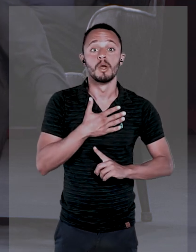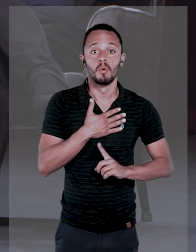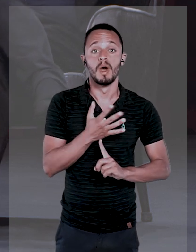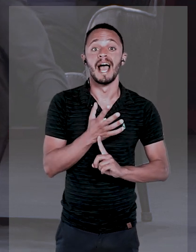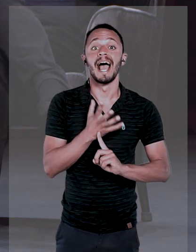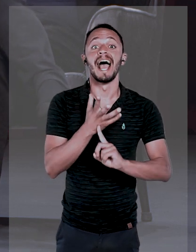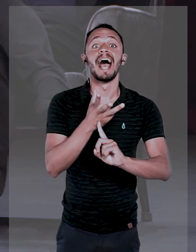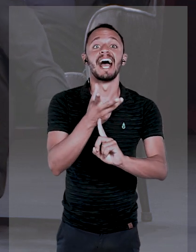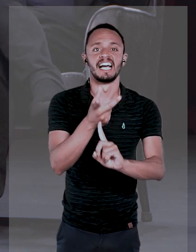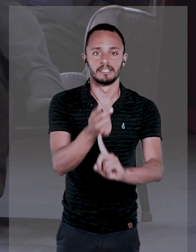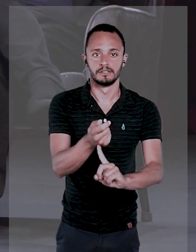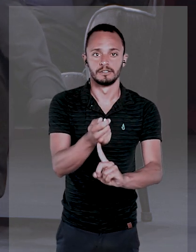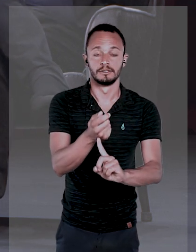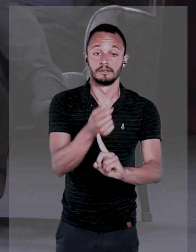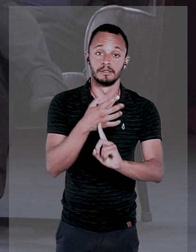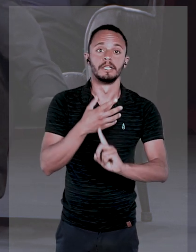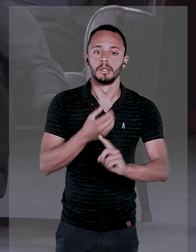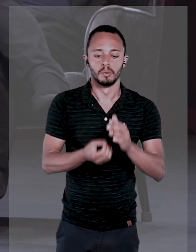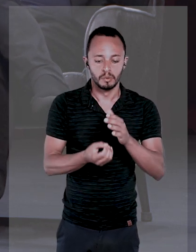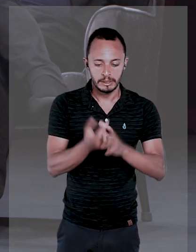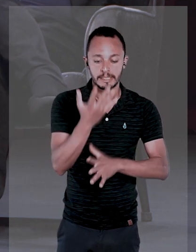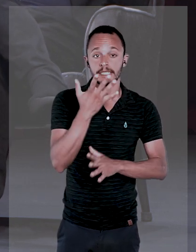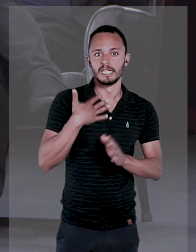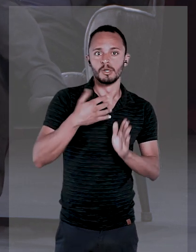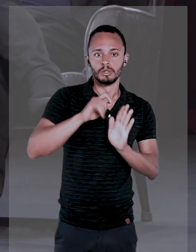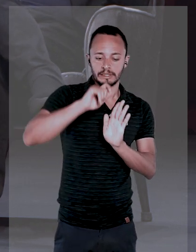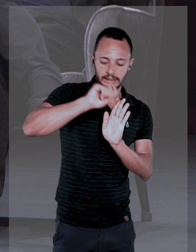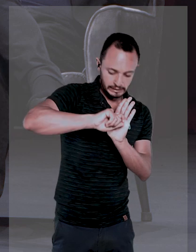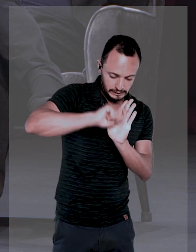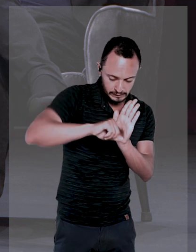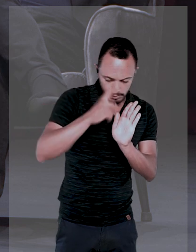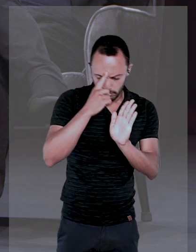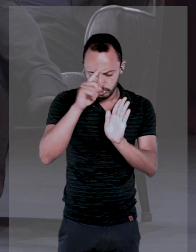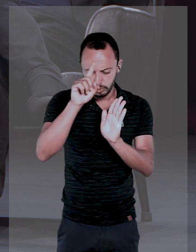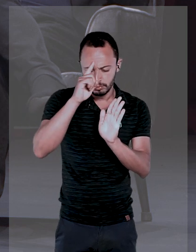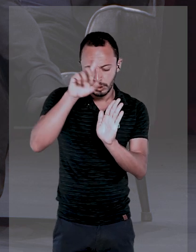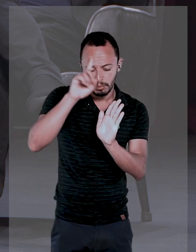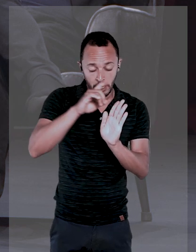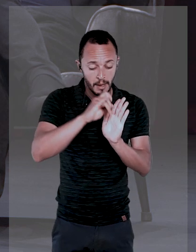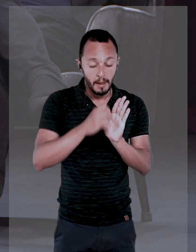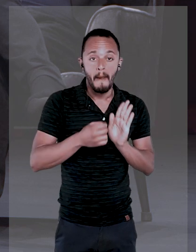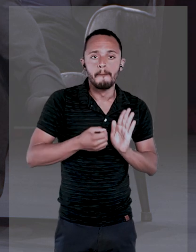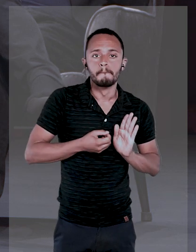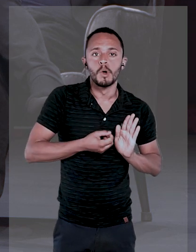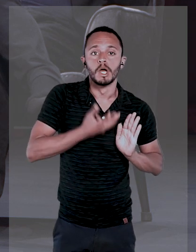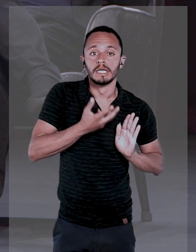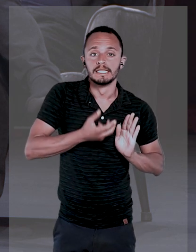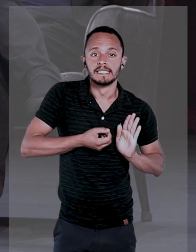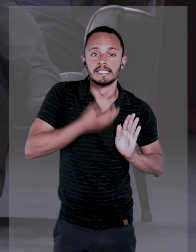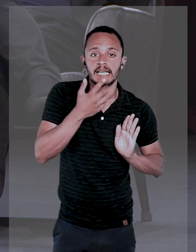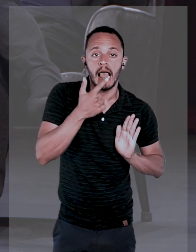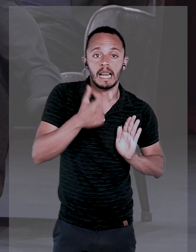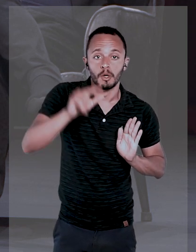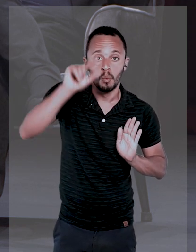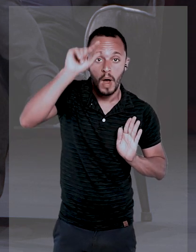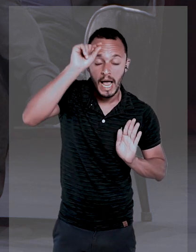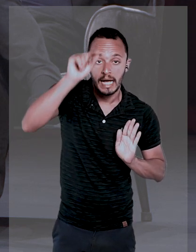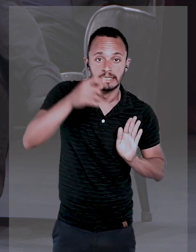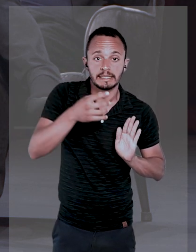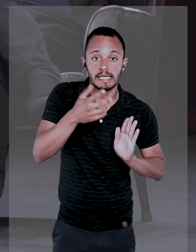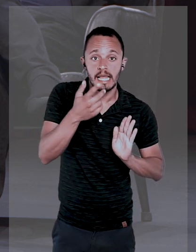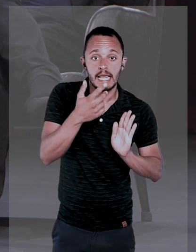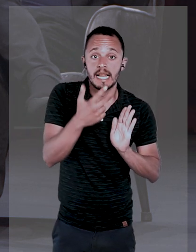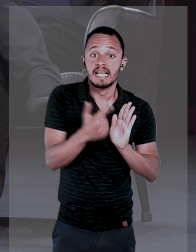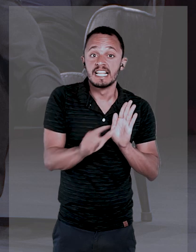vejo, eu faço uma arte, eu sou um artista. Aquilo que me interessa e aquilo que eu acho que posso trazer é uma